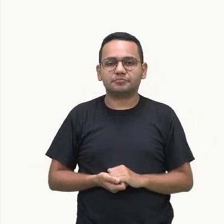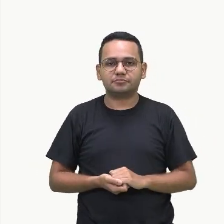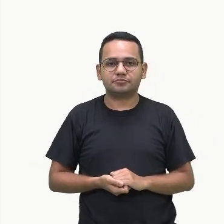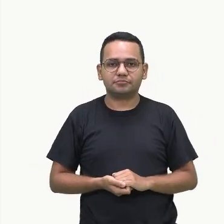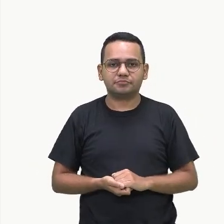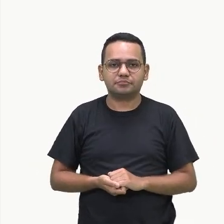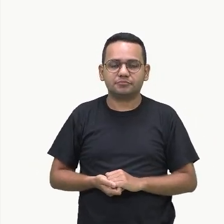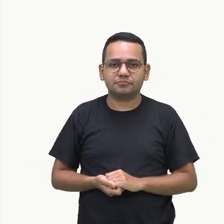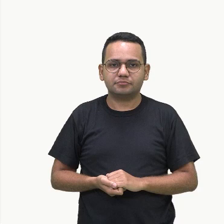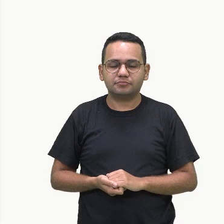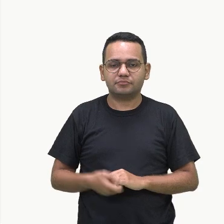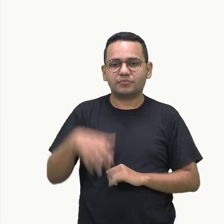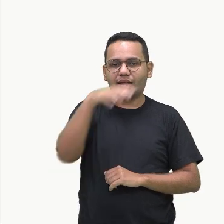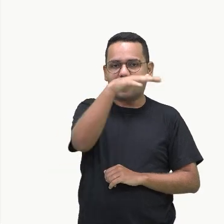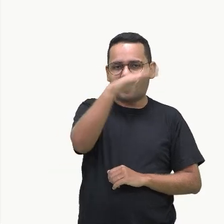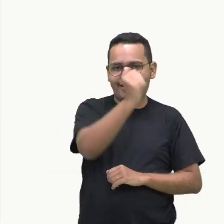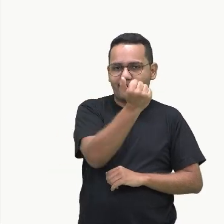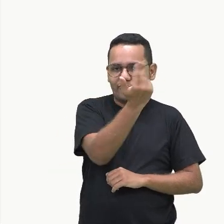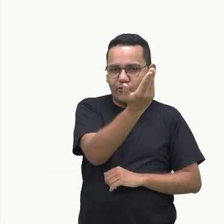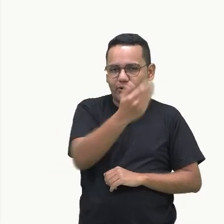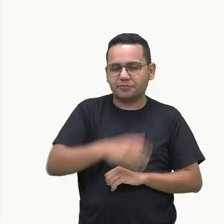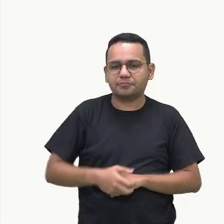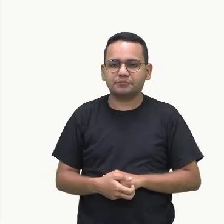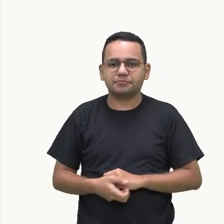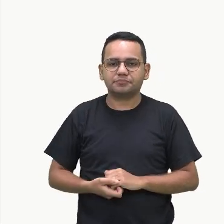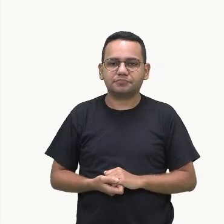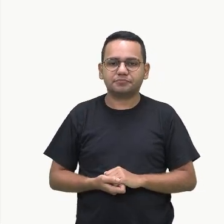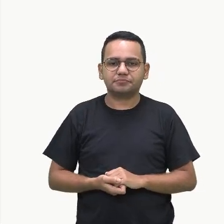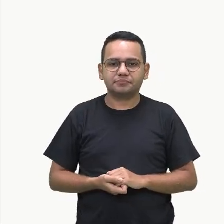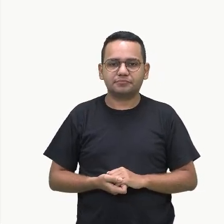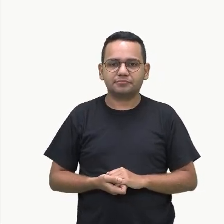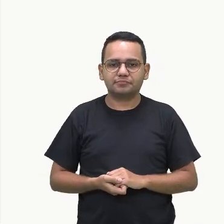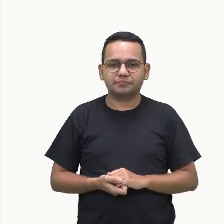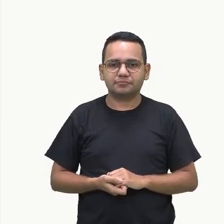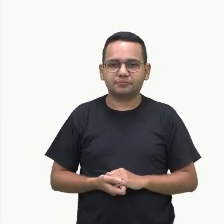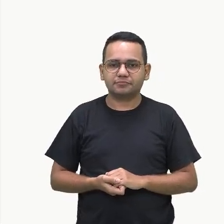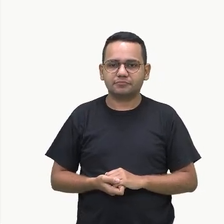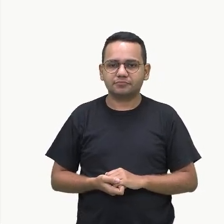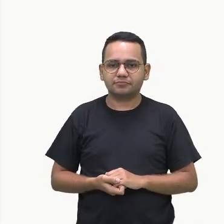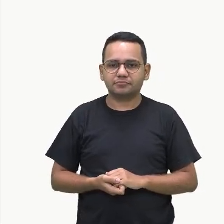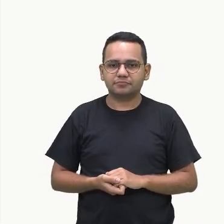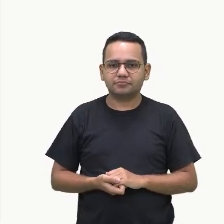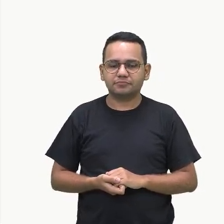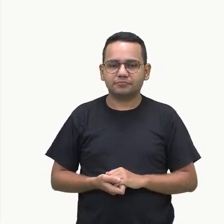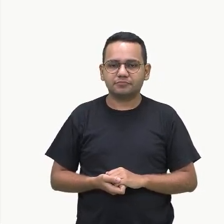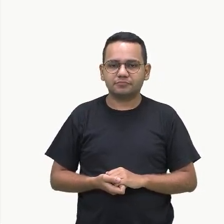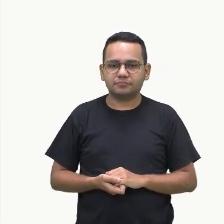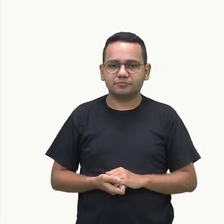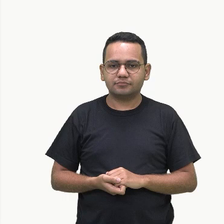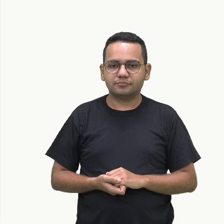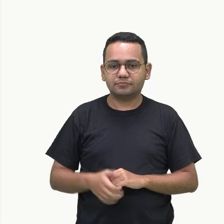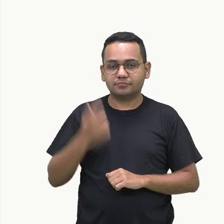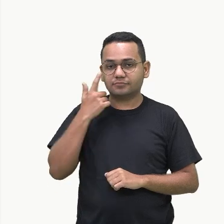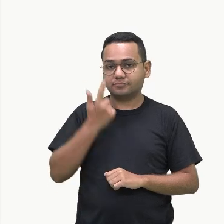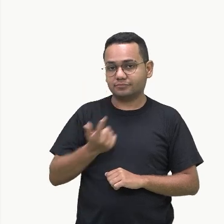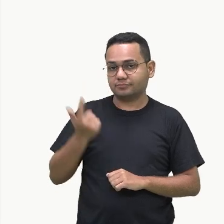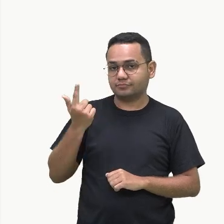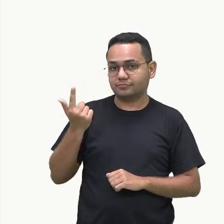ok? Essa região aqui vai ser a região